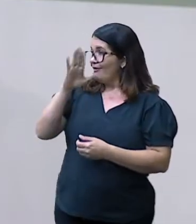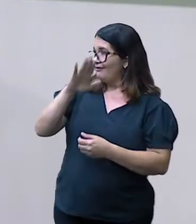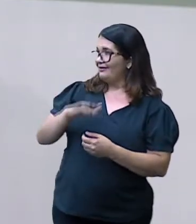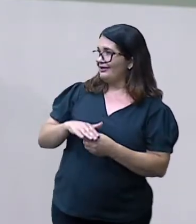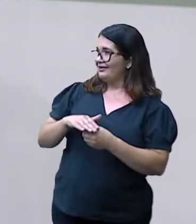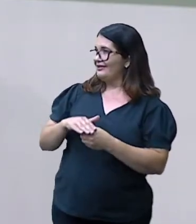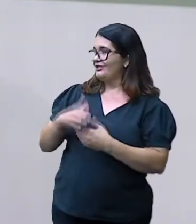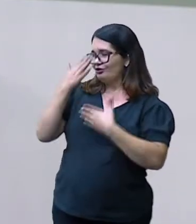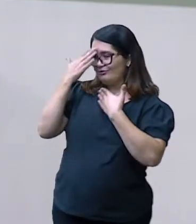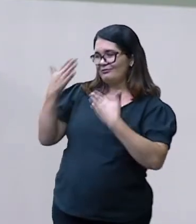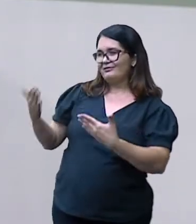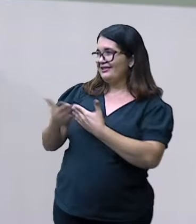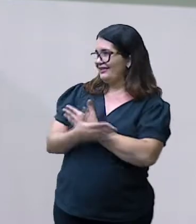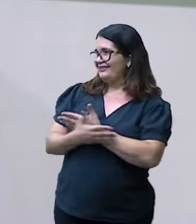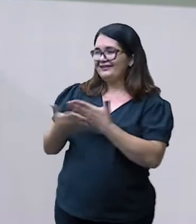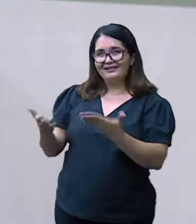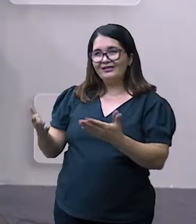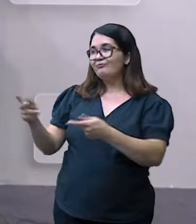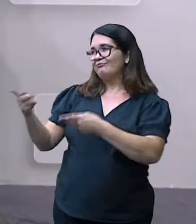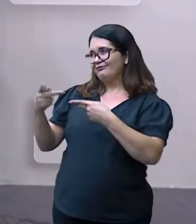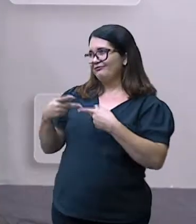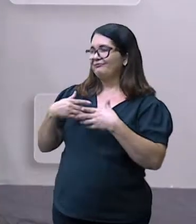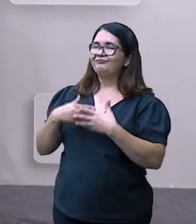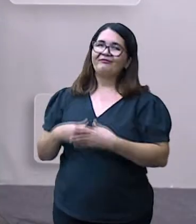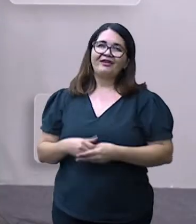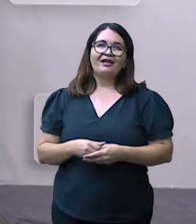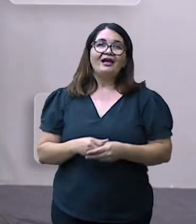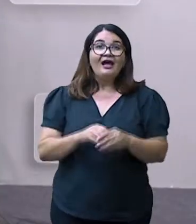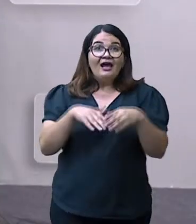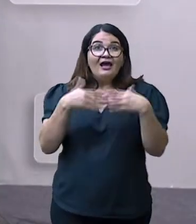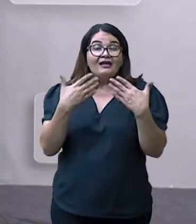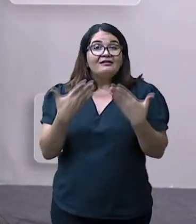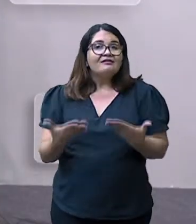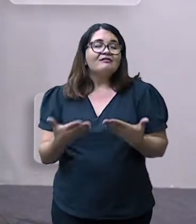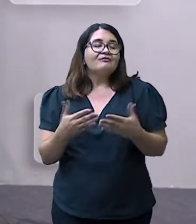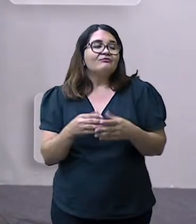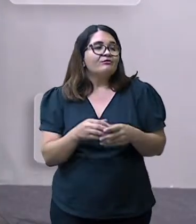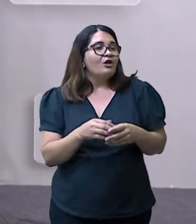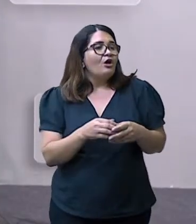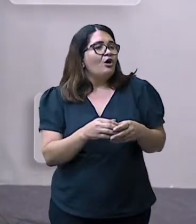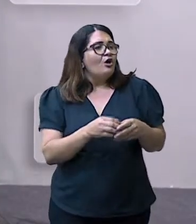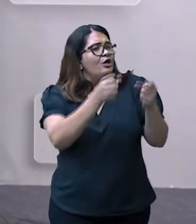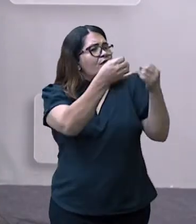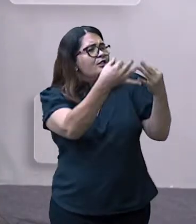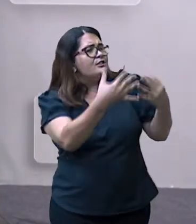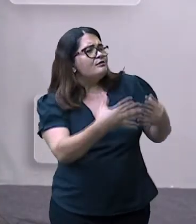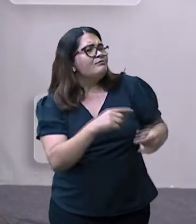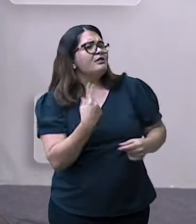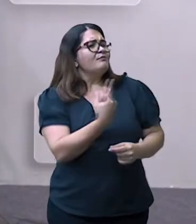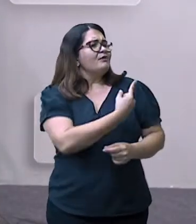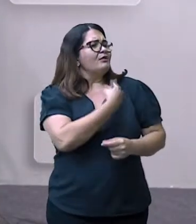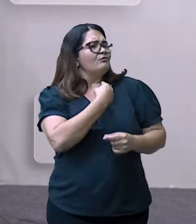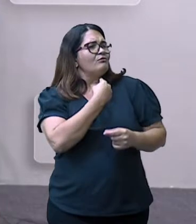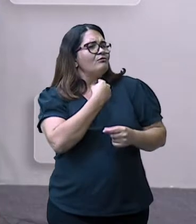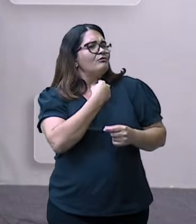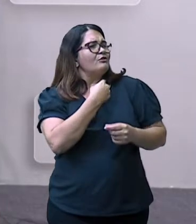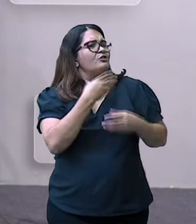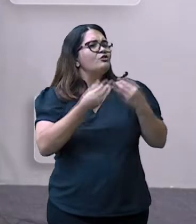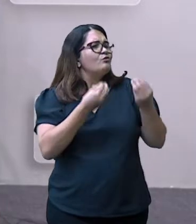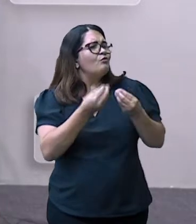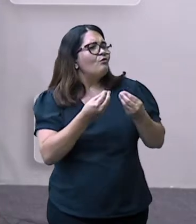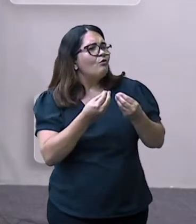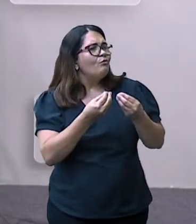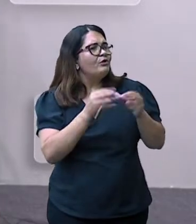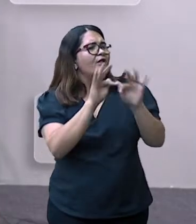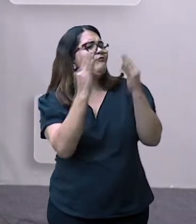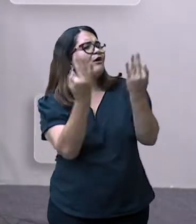convite. Nós que agradecemos. Clóris, fala um pouquinho para nós sobre o seu parentesco com Drummond.